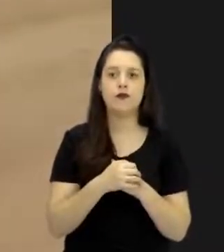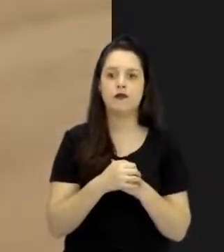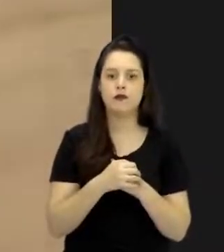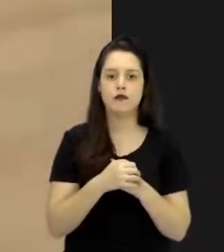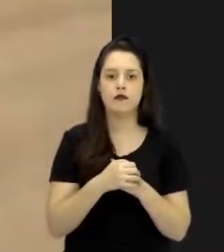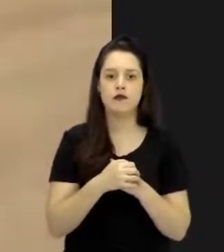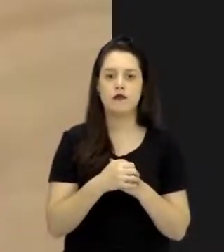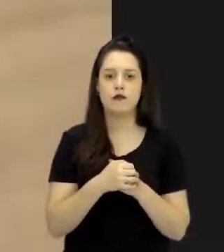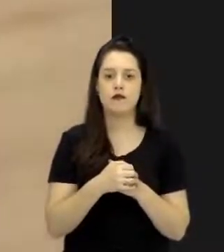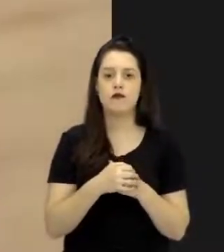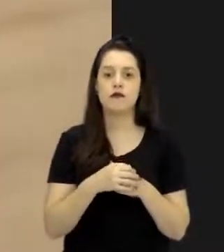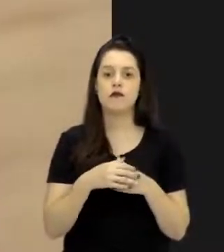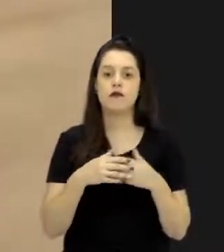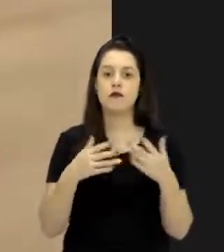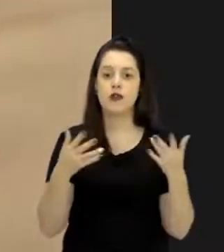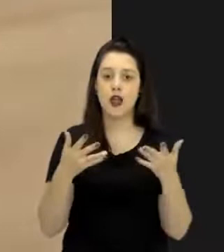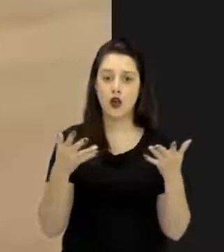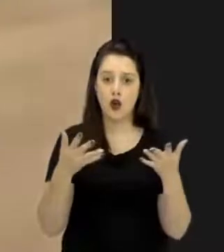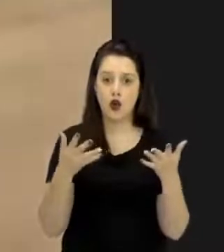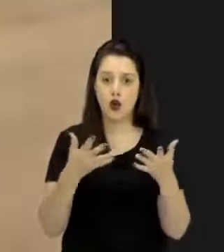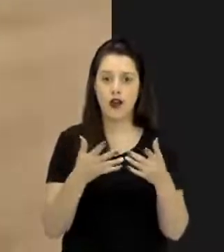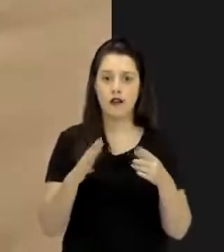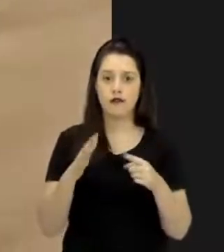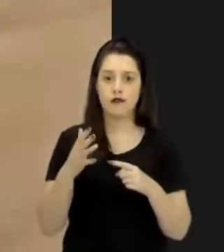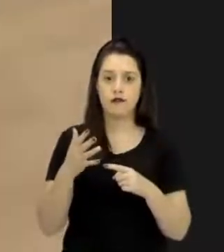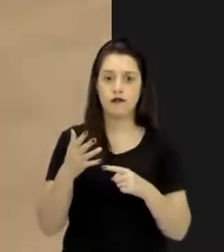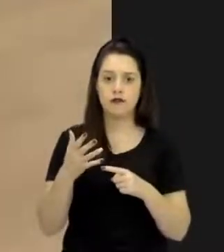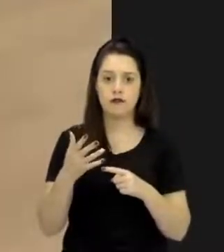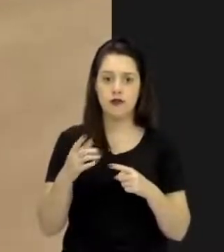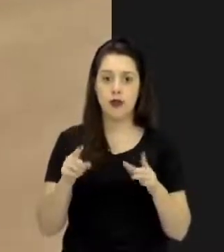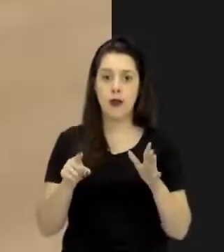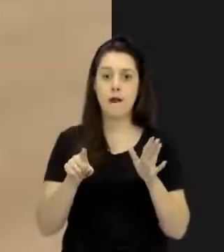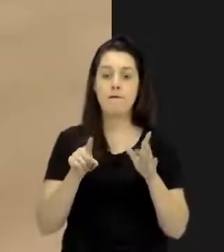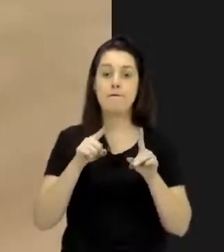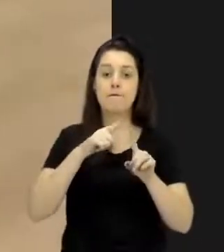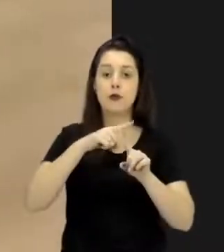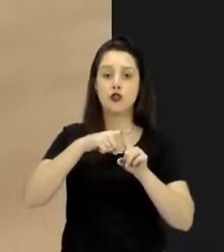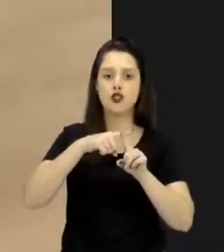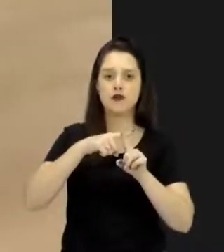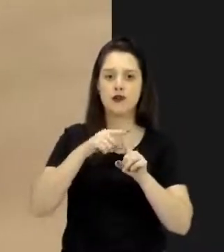E aqui eu vou ligar no positivo da minha bateria.